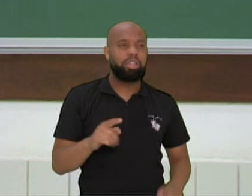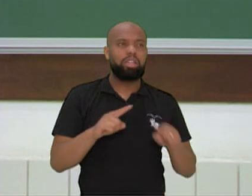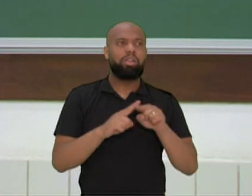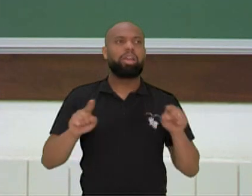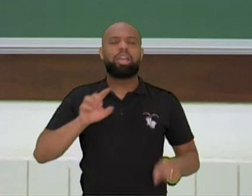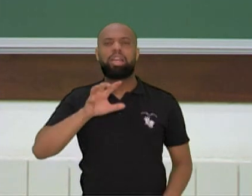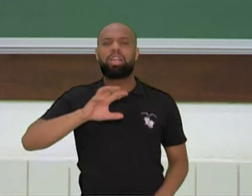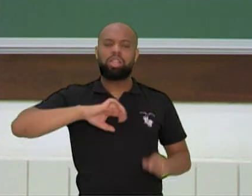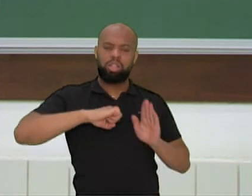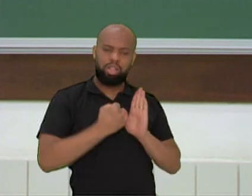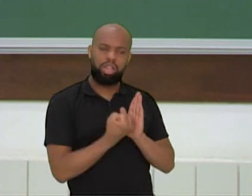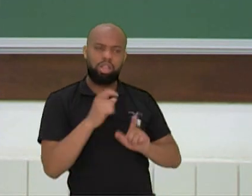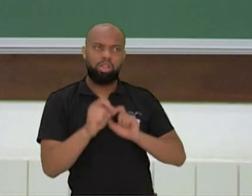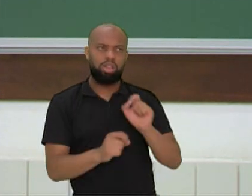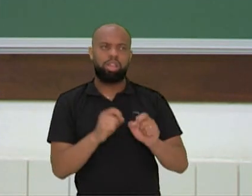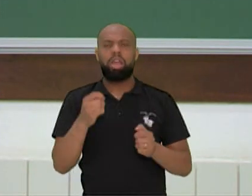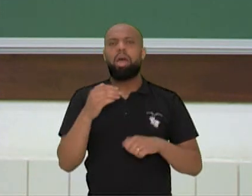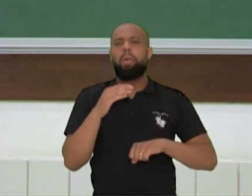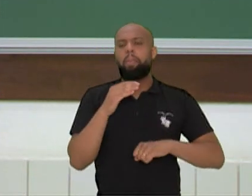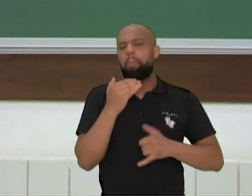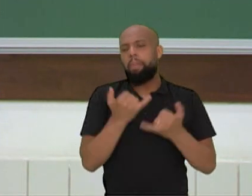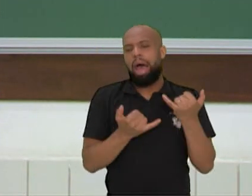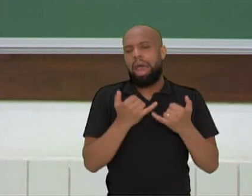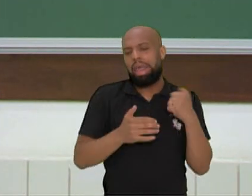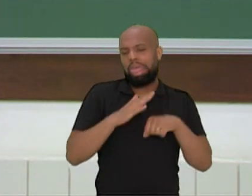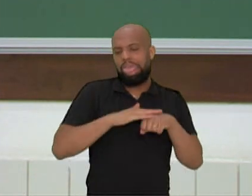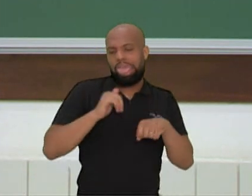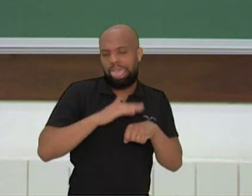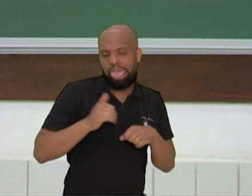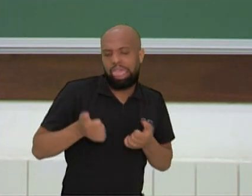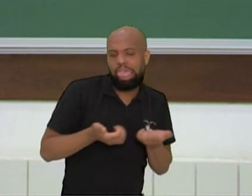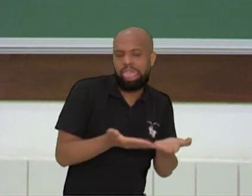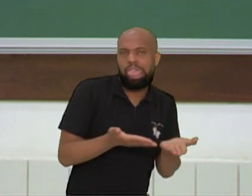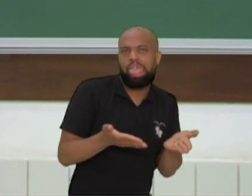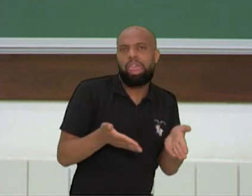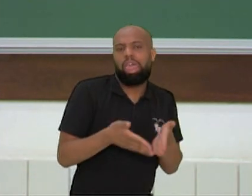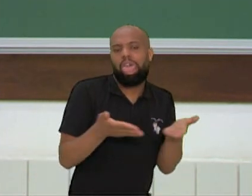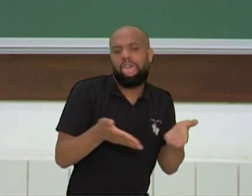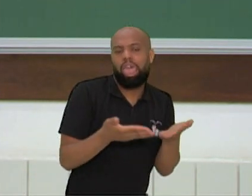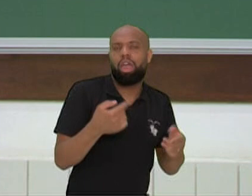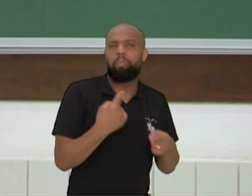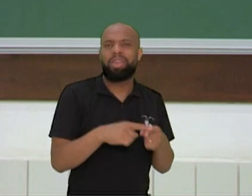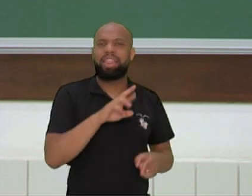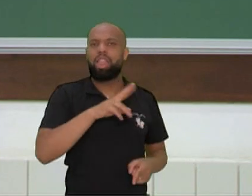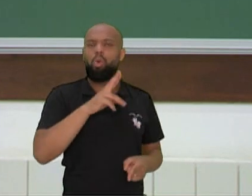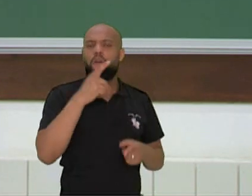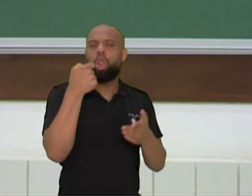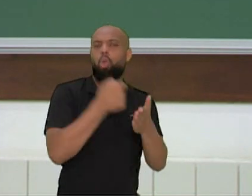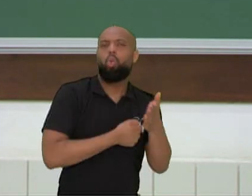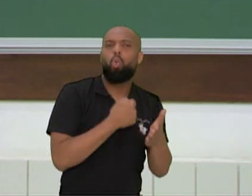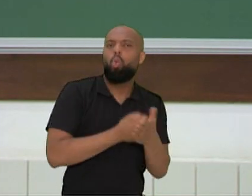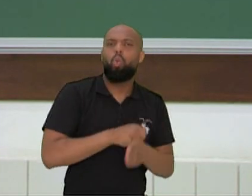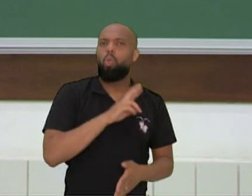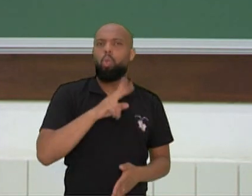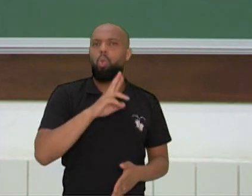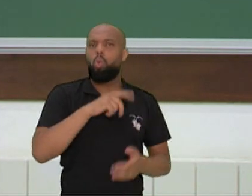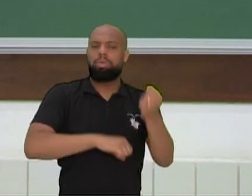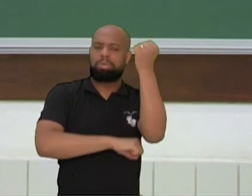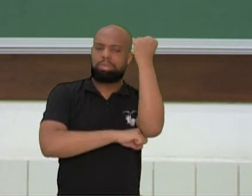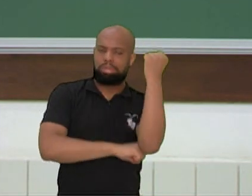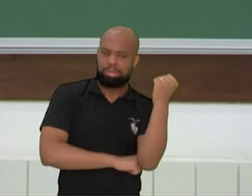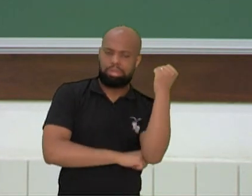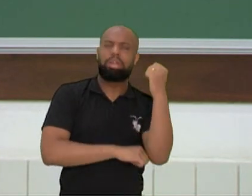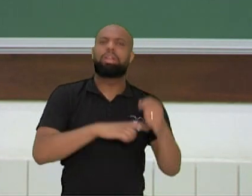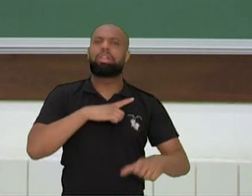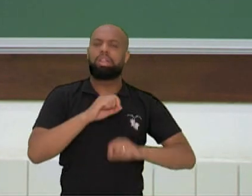isso aí simboliza quase que uma caridade que ela fez, e não simboliza toda a história de luta e resistência que essa